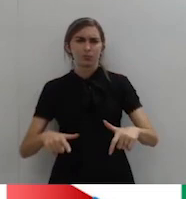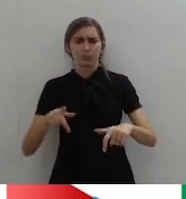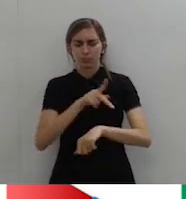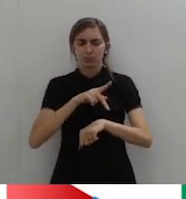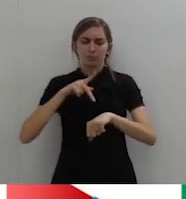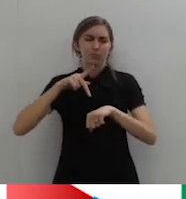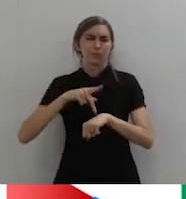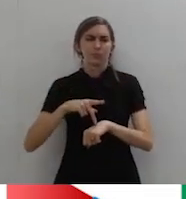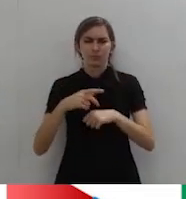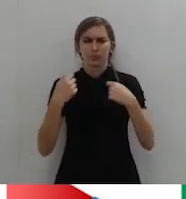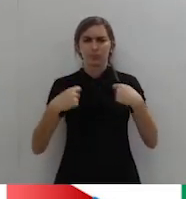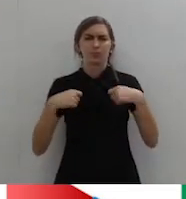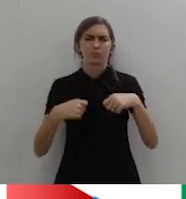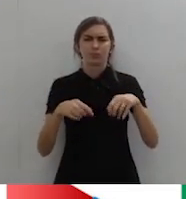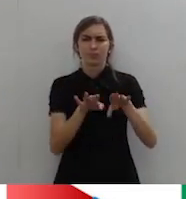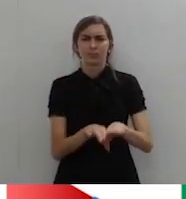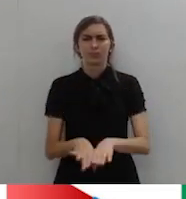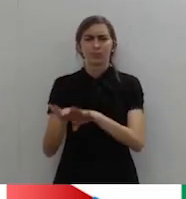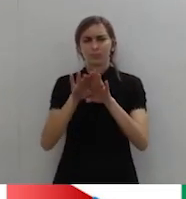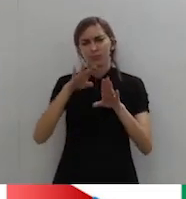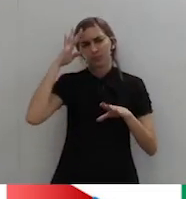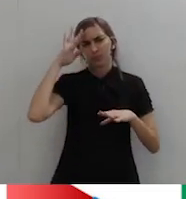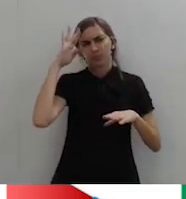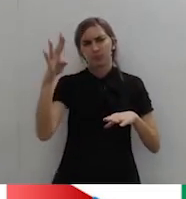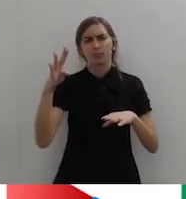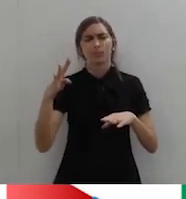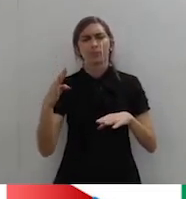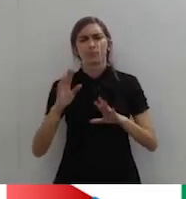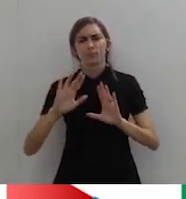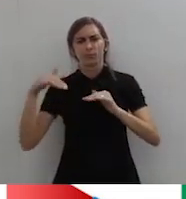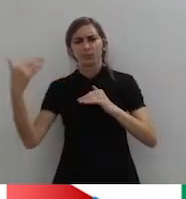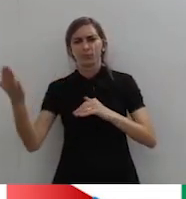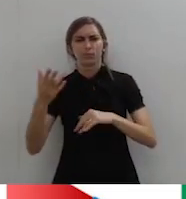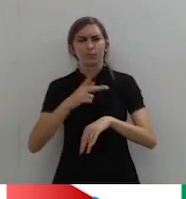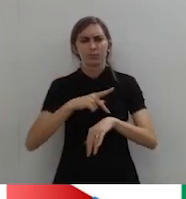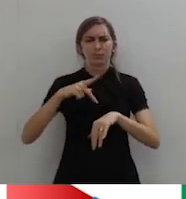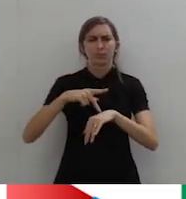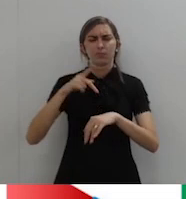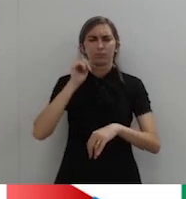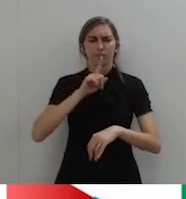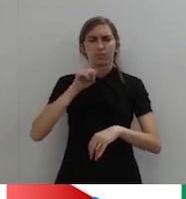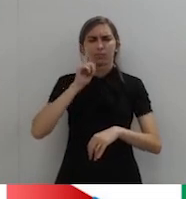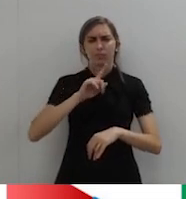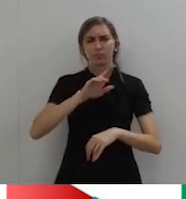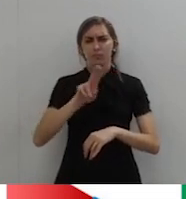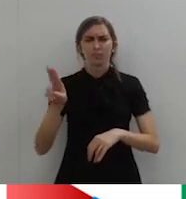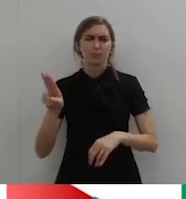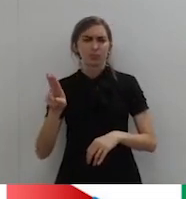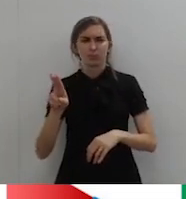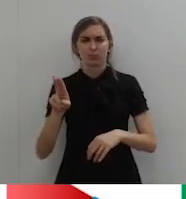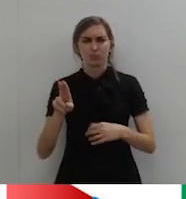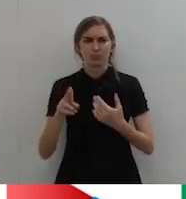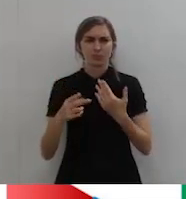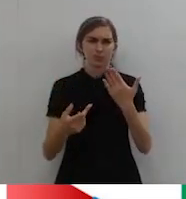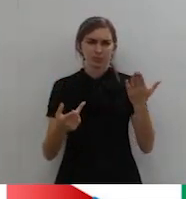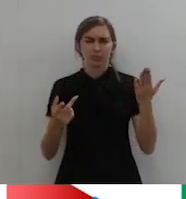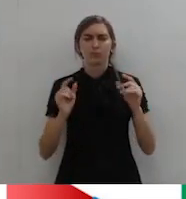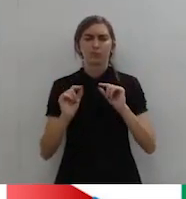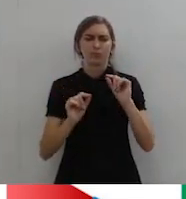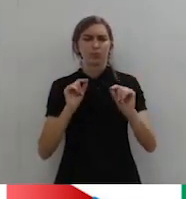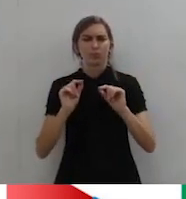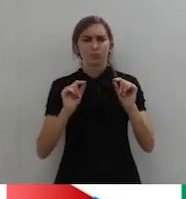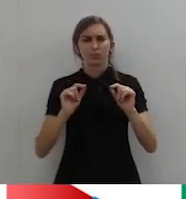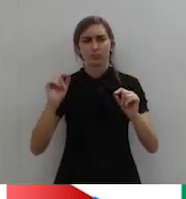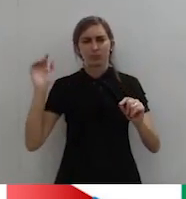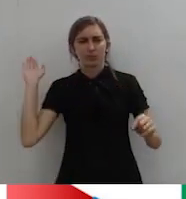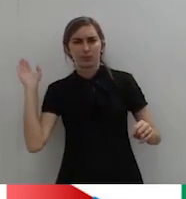do país pode ser mais comum e principalmente fora do país. Nos Estados Unidos, esse joguinho é chamado de dodgeball, que seria